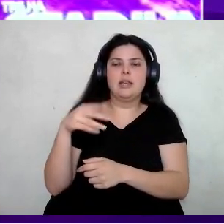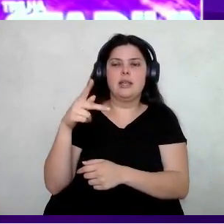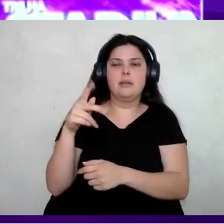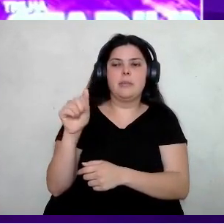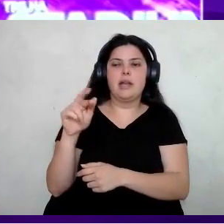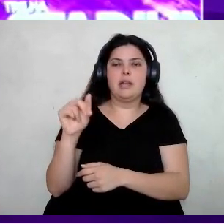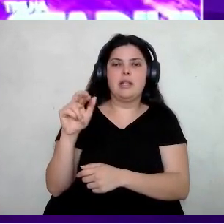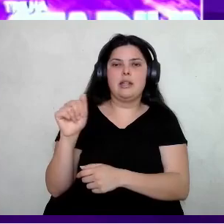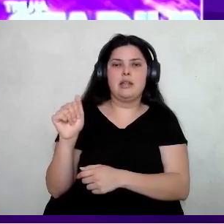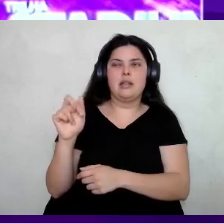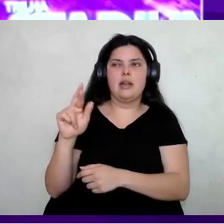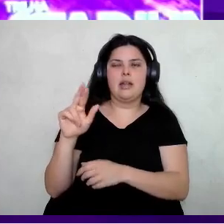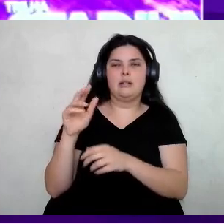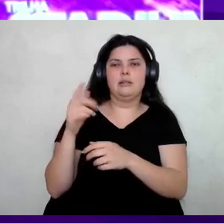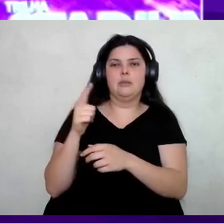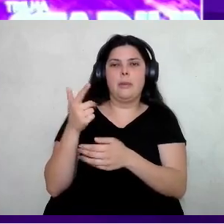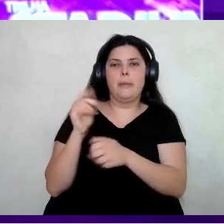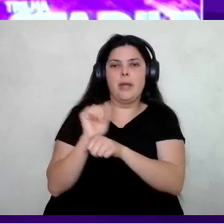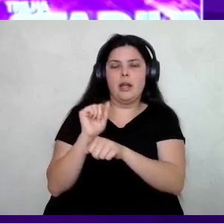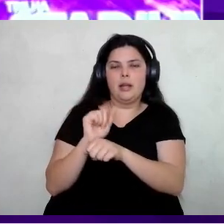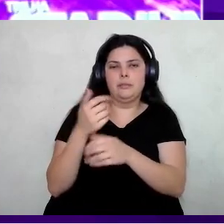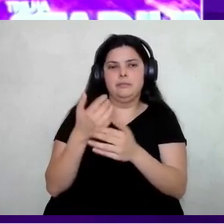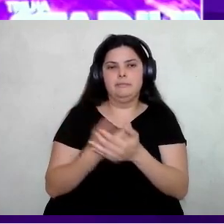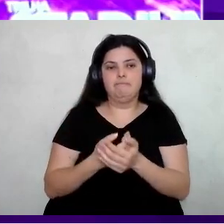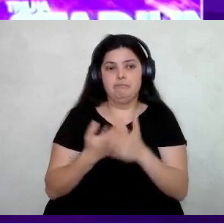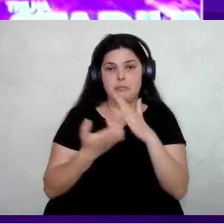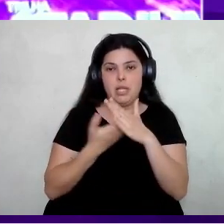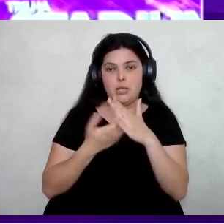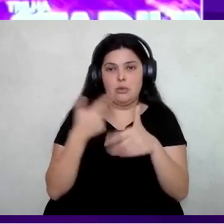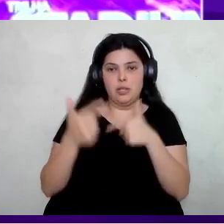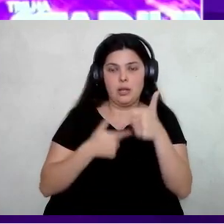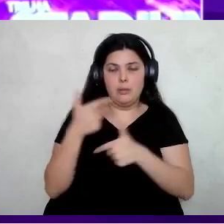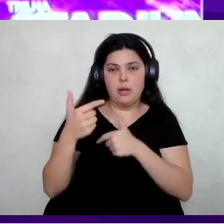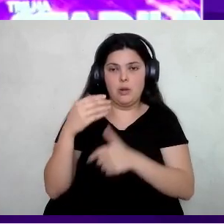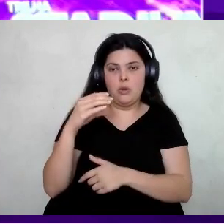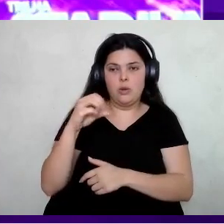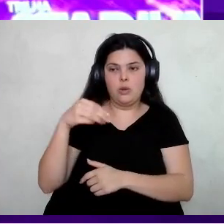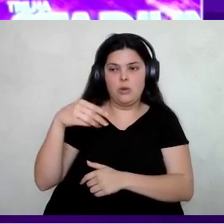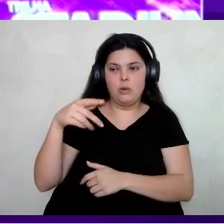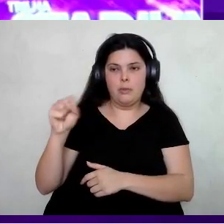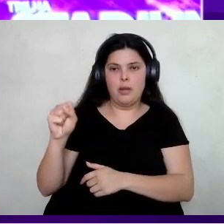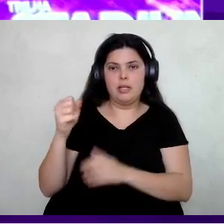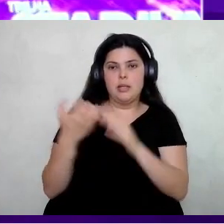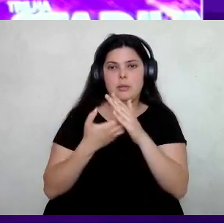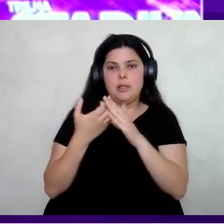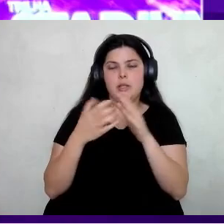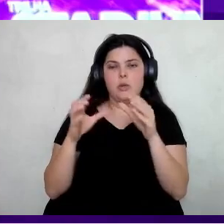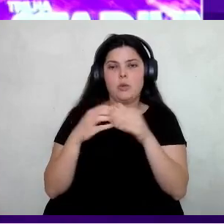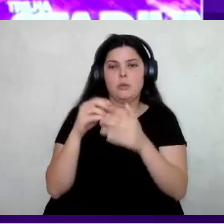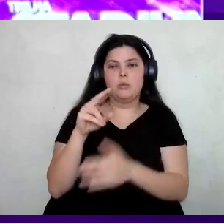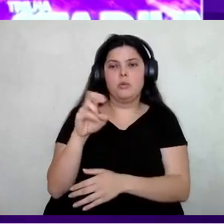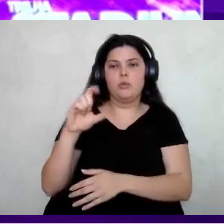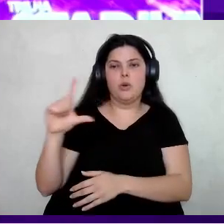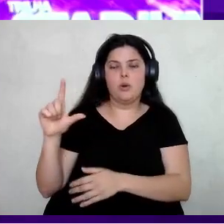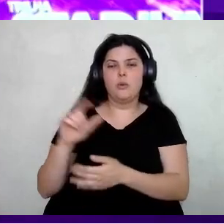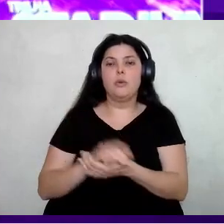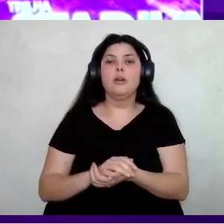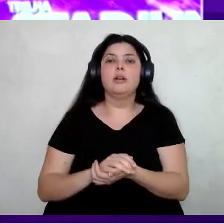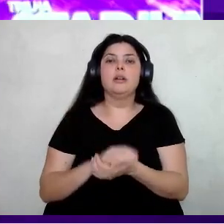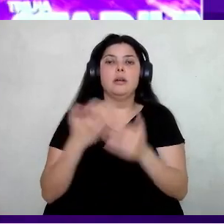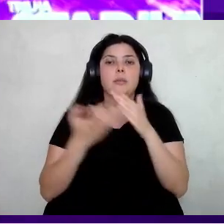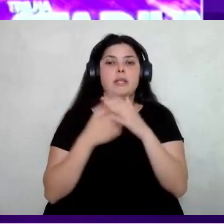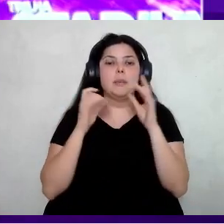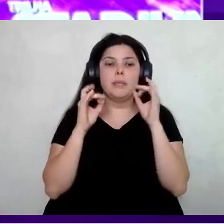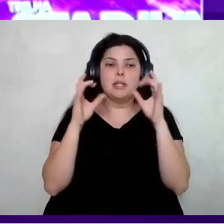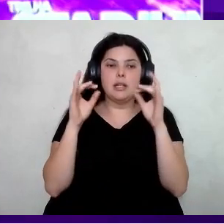Então, só para fazer uma breve introdução, eu trabalho na Compass, que é uma empresa do grupo UOL, Compass UOL. É uma empresa especialista em serviço